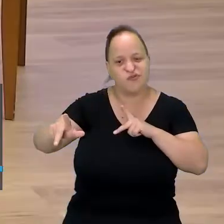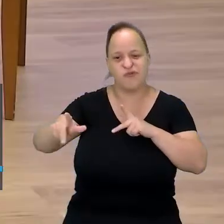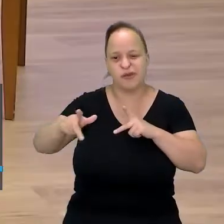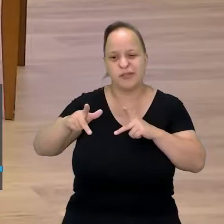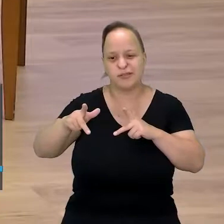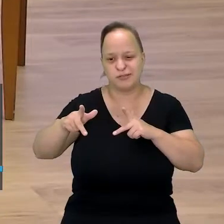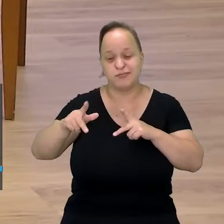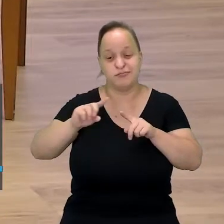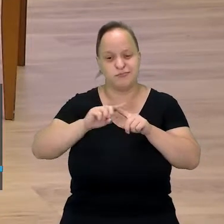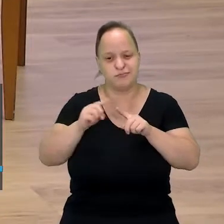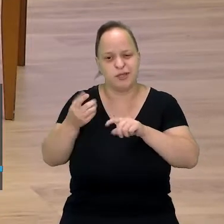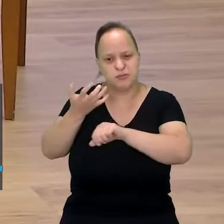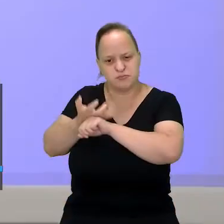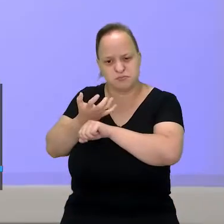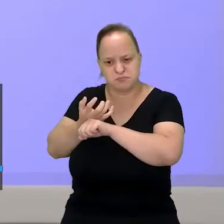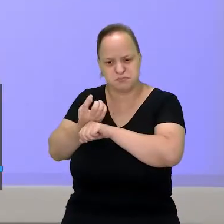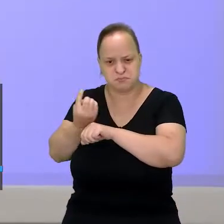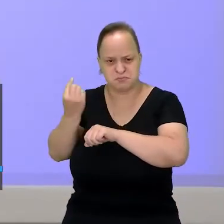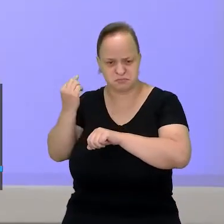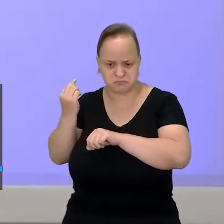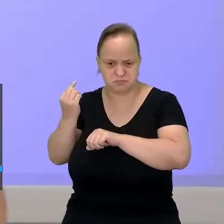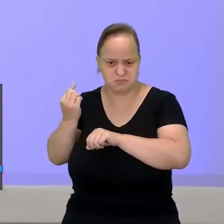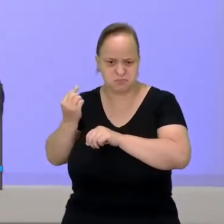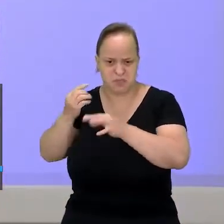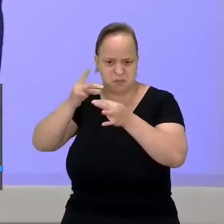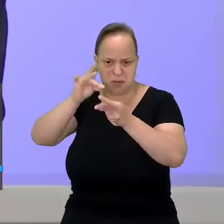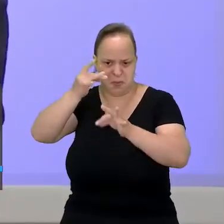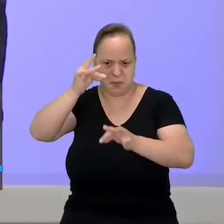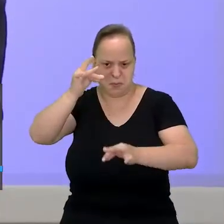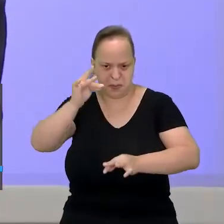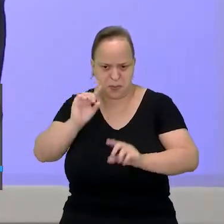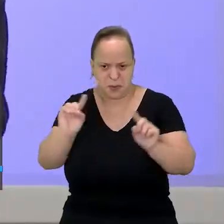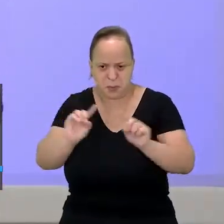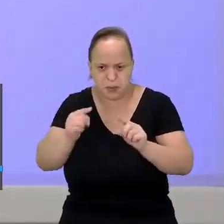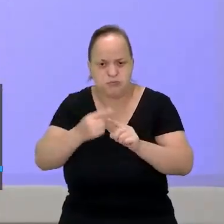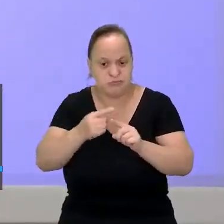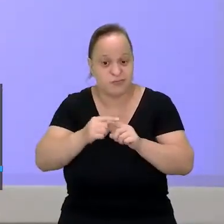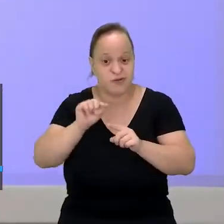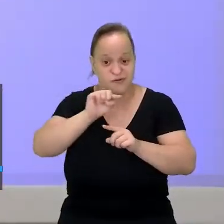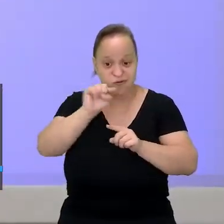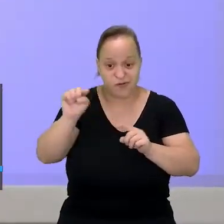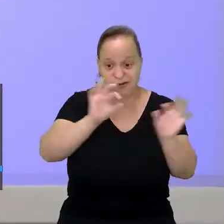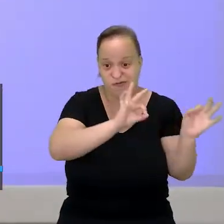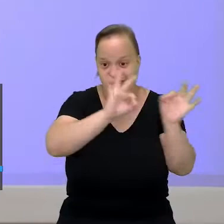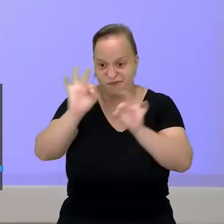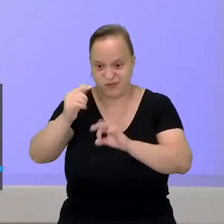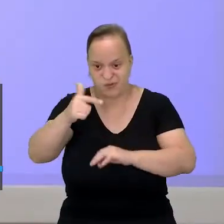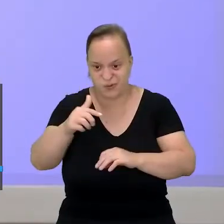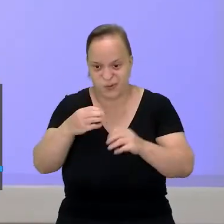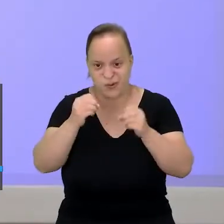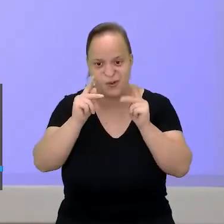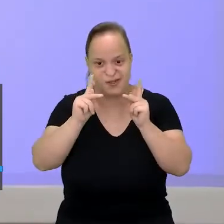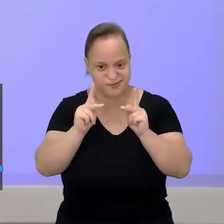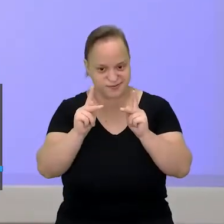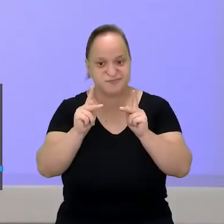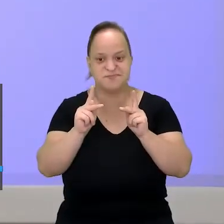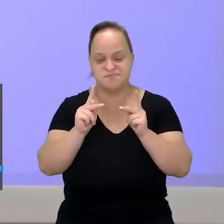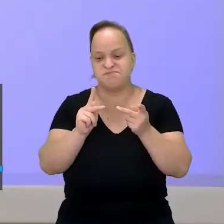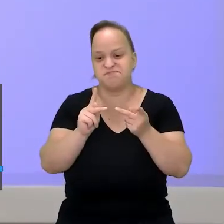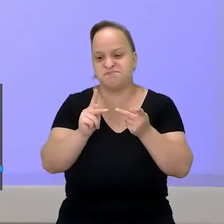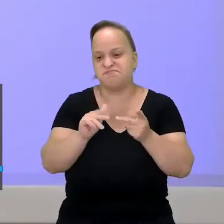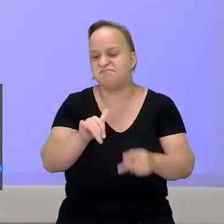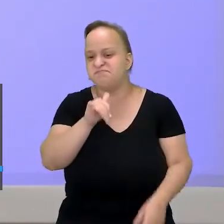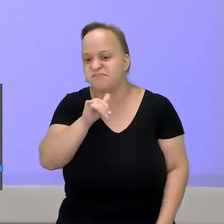unidade passada... Eu não vou me estender porque vocês assistam a aula de novo. Fazer meu publi, né, meninas? Mas, assim, você tem, por exemplo,